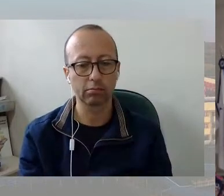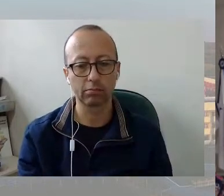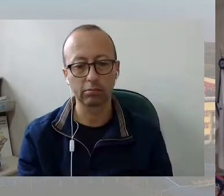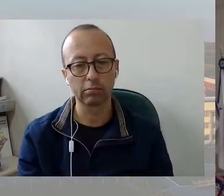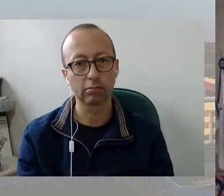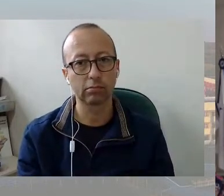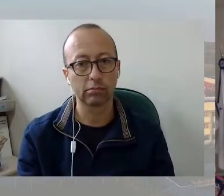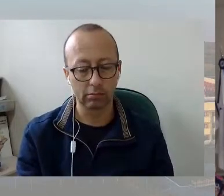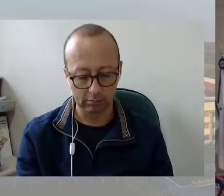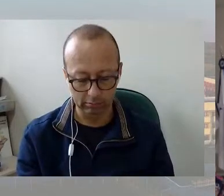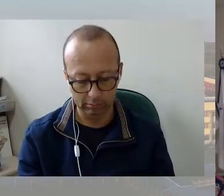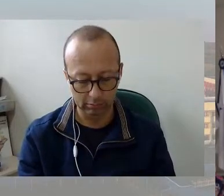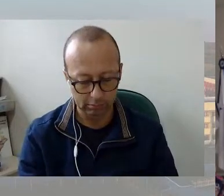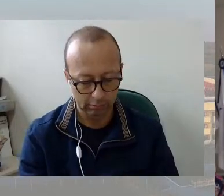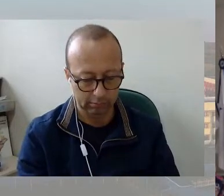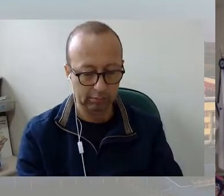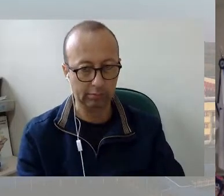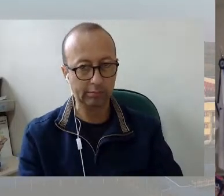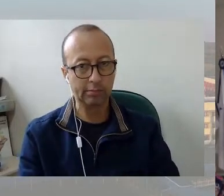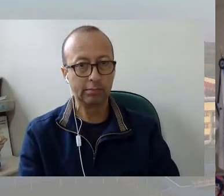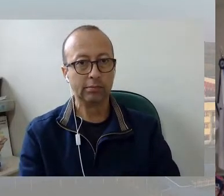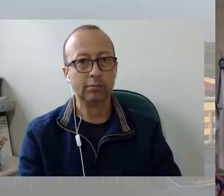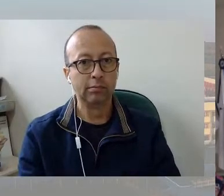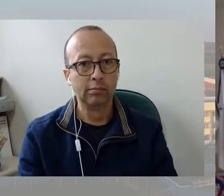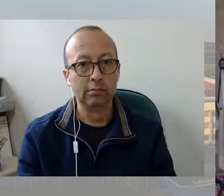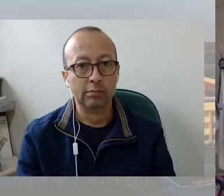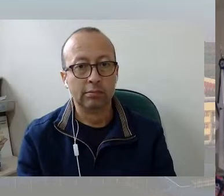João Pablo, por favor.